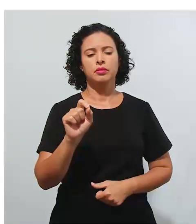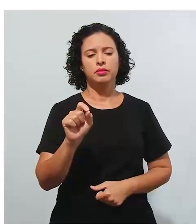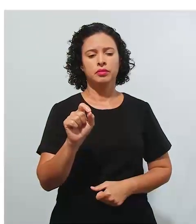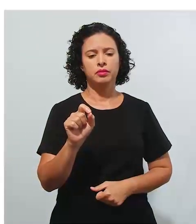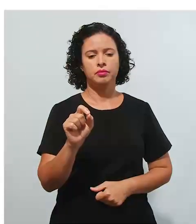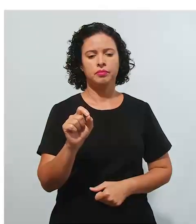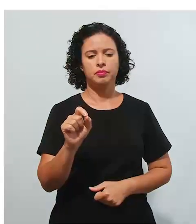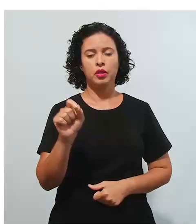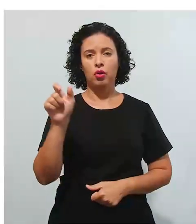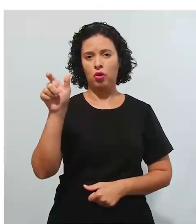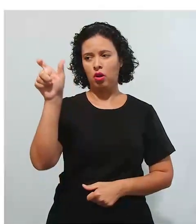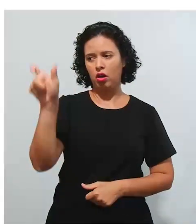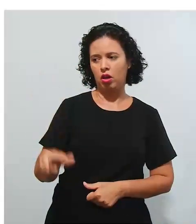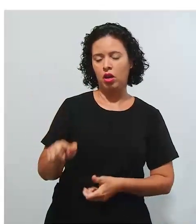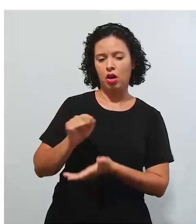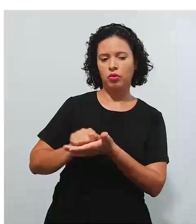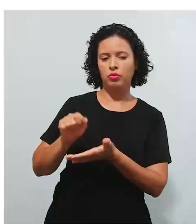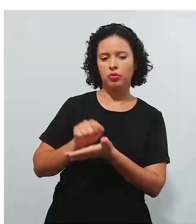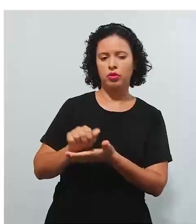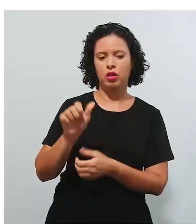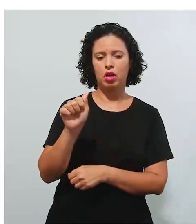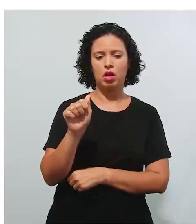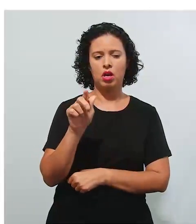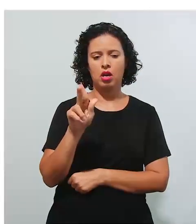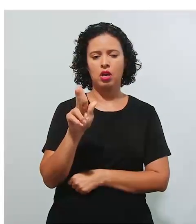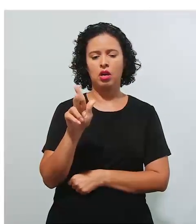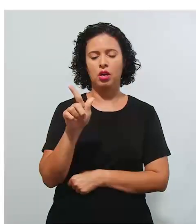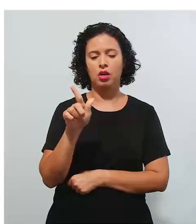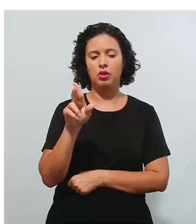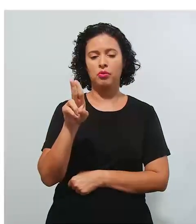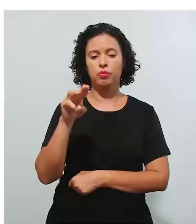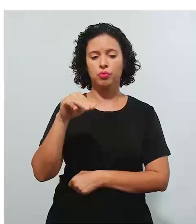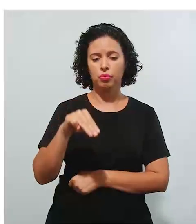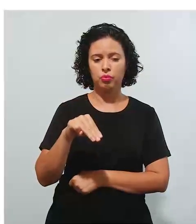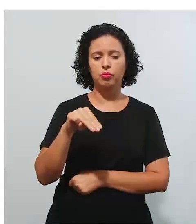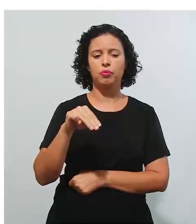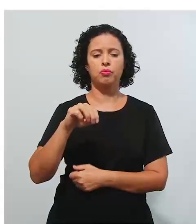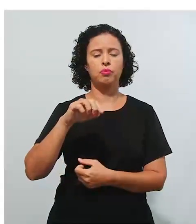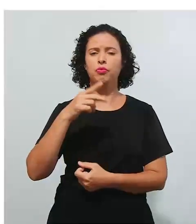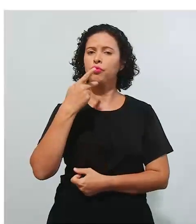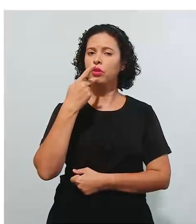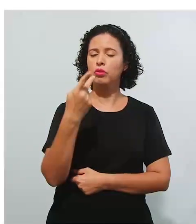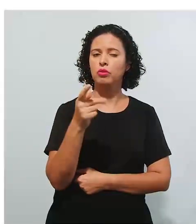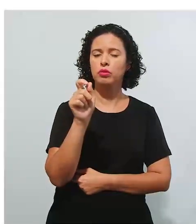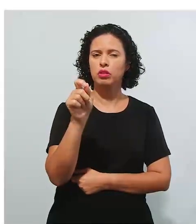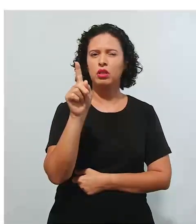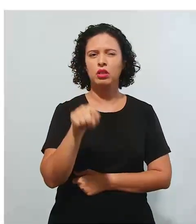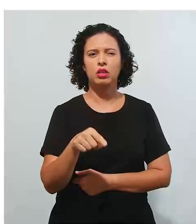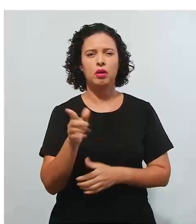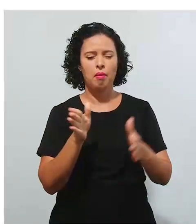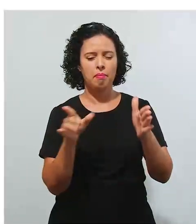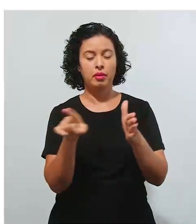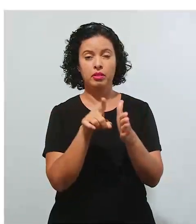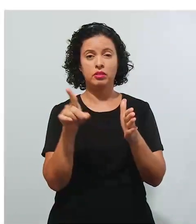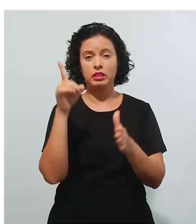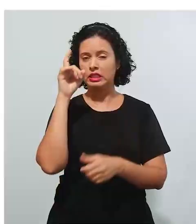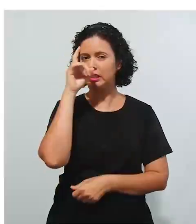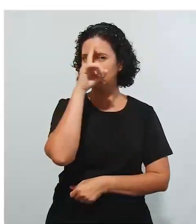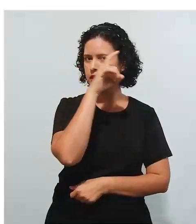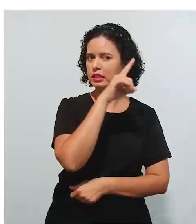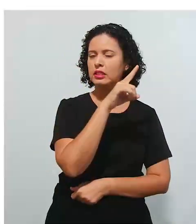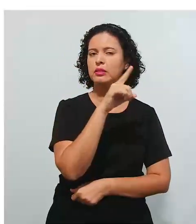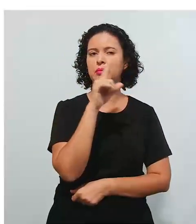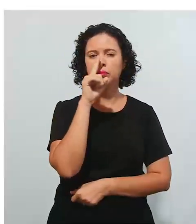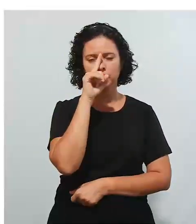que os autores que nós estamos utilizando aqui, algum Riscado e Menezes falam, é que trata-se de um dos momentos mais críticos, pois os